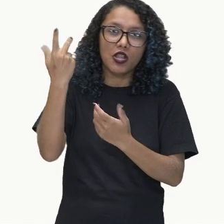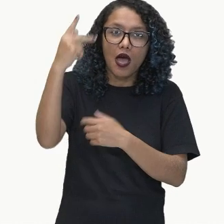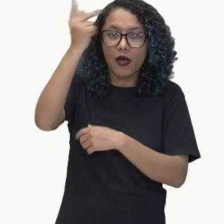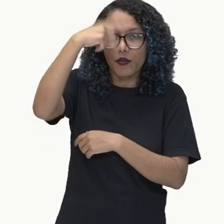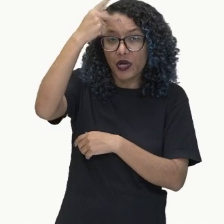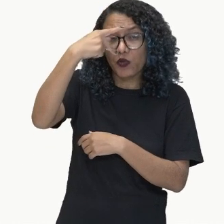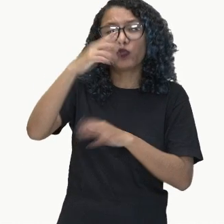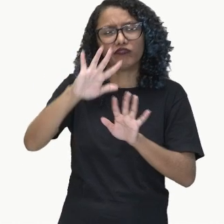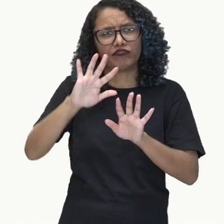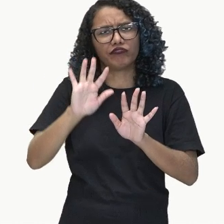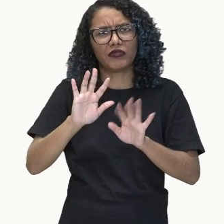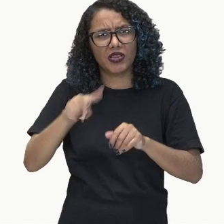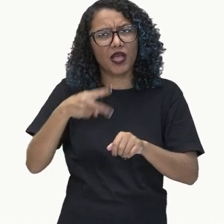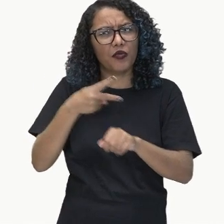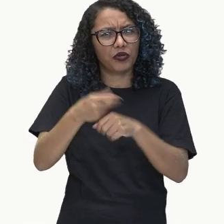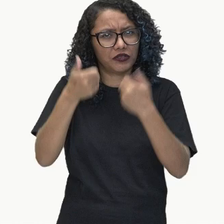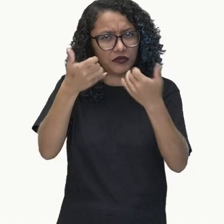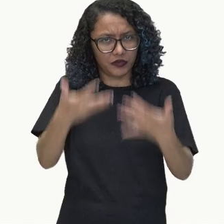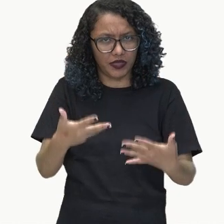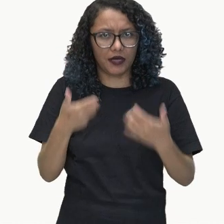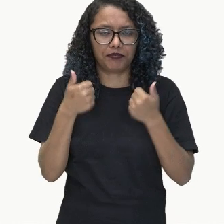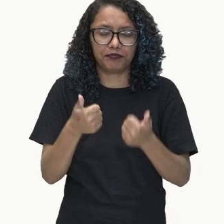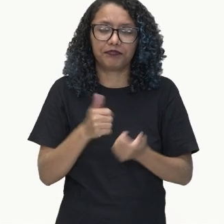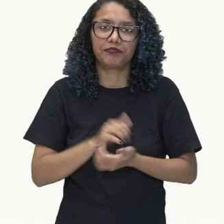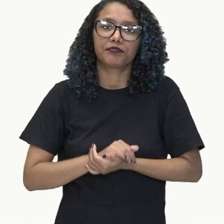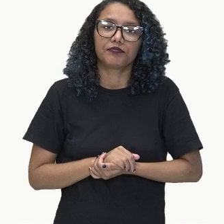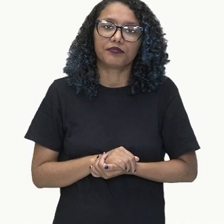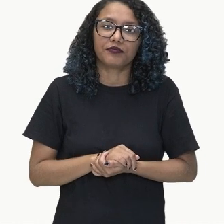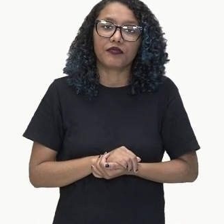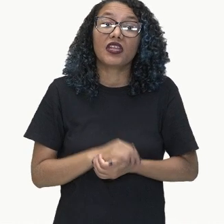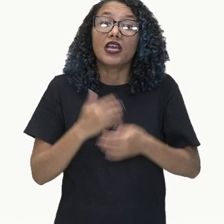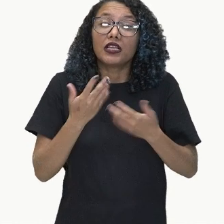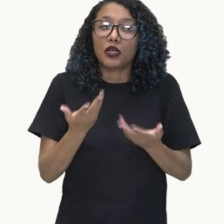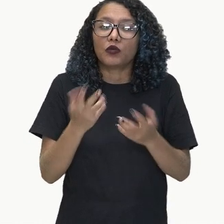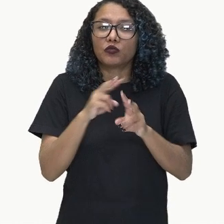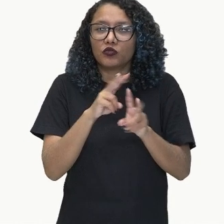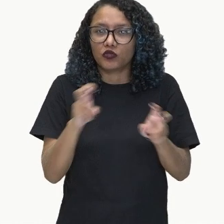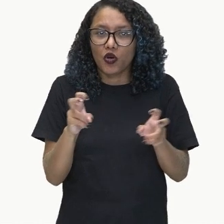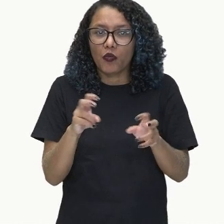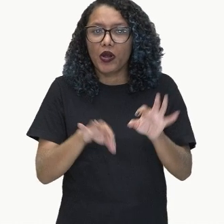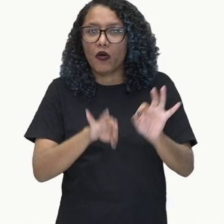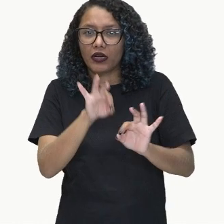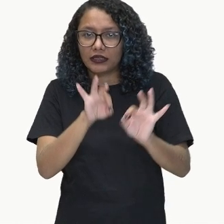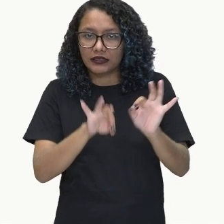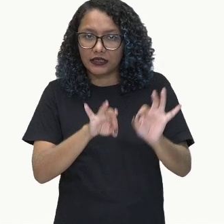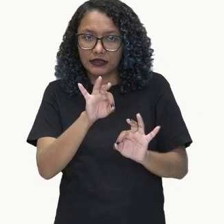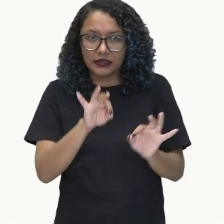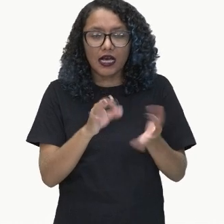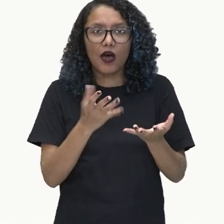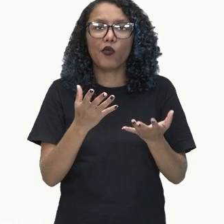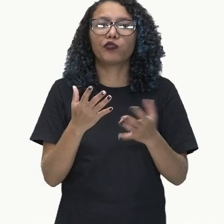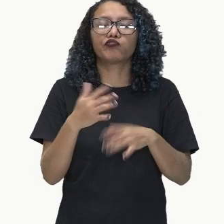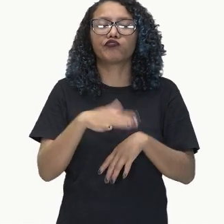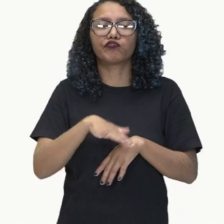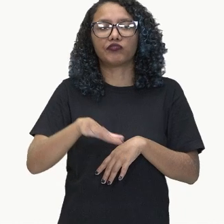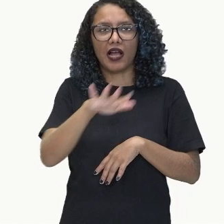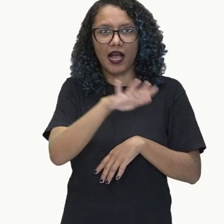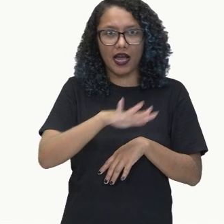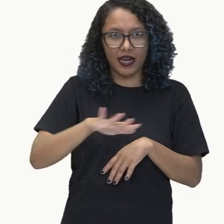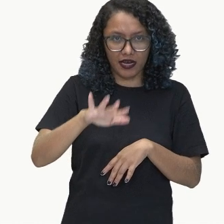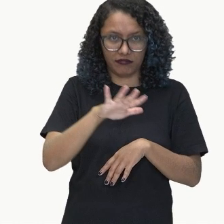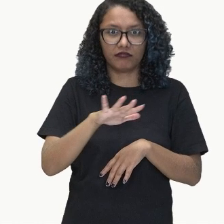pouquinho a gente vai falar um pouquinho mais sobre eles. Então, quando eu falo na regionalização físico-geográfica, eu vou levar em conta a disposição